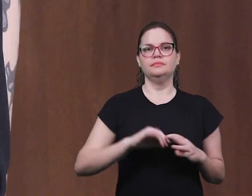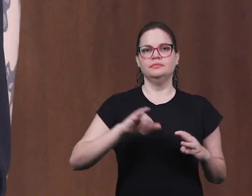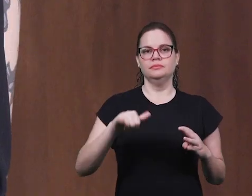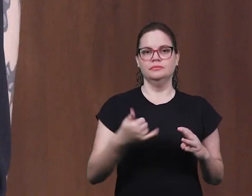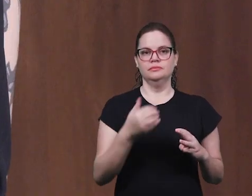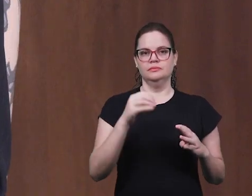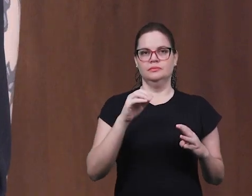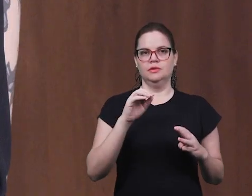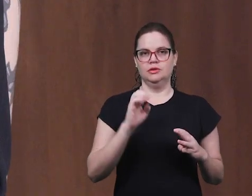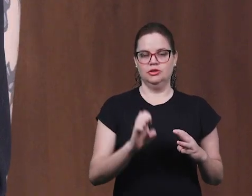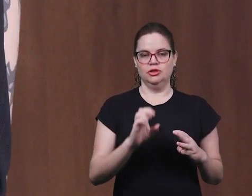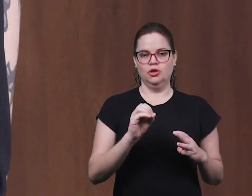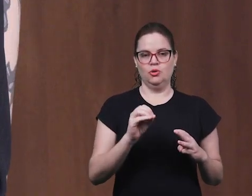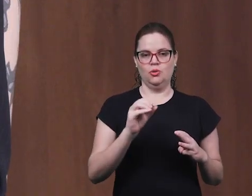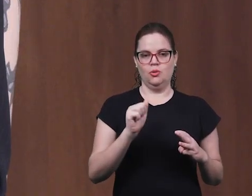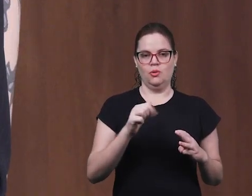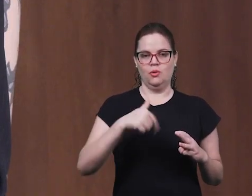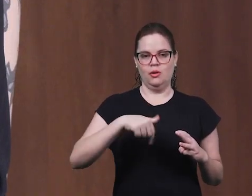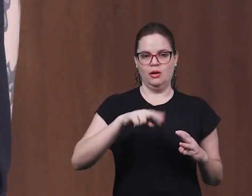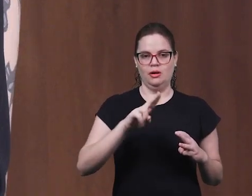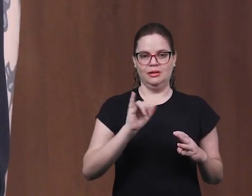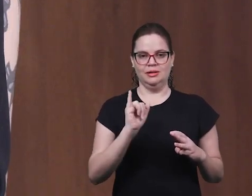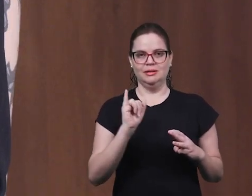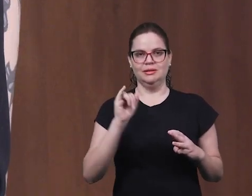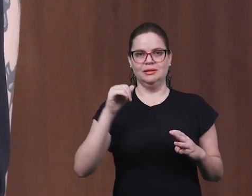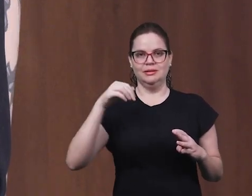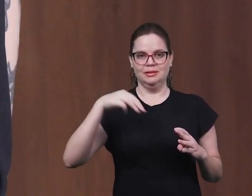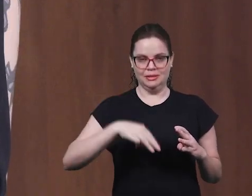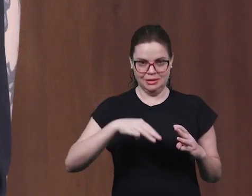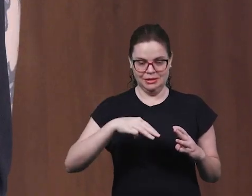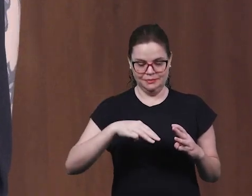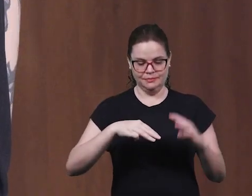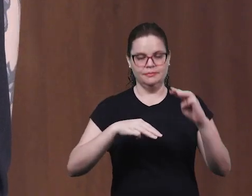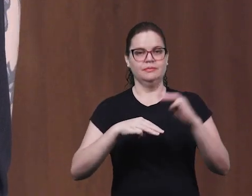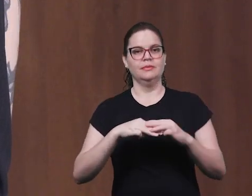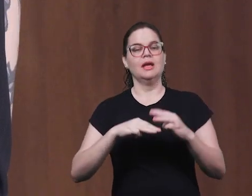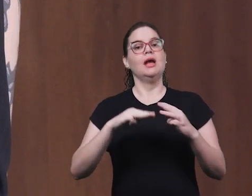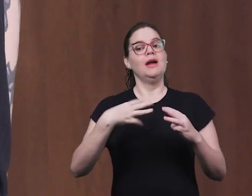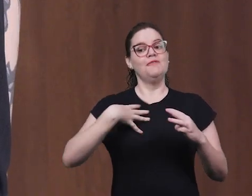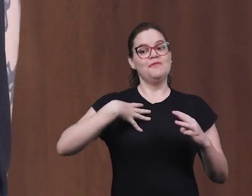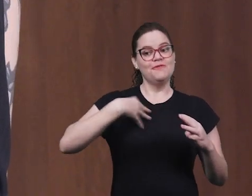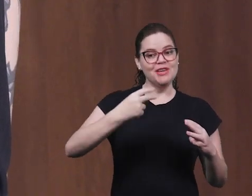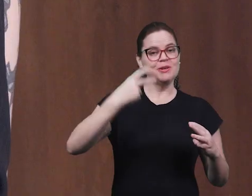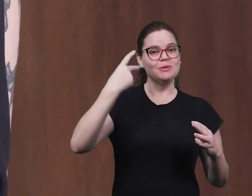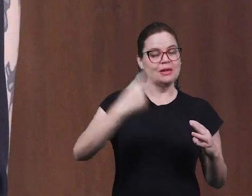Jeoiaquim, até para fazer a diferença, né? Seu filho chamou-se Joaquim.